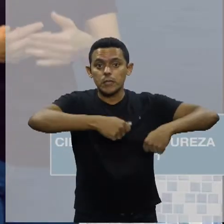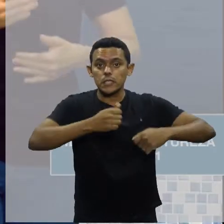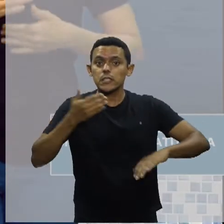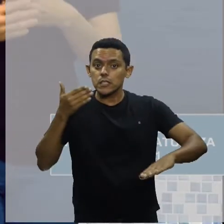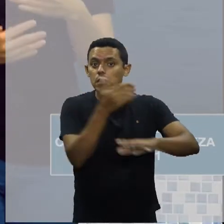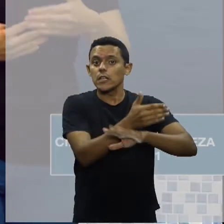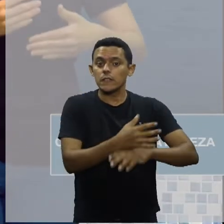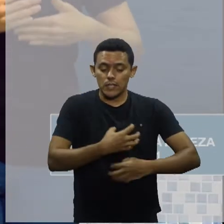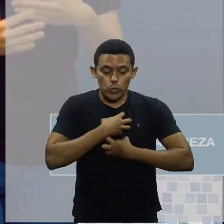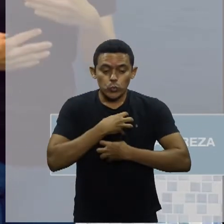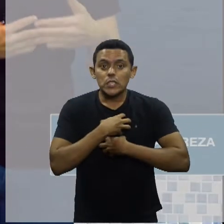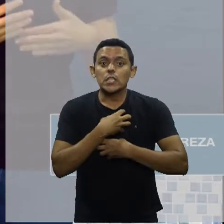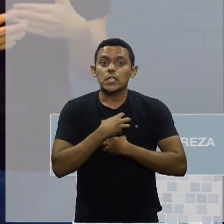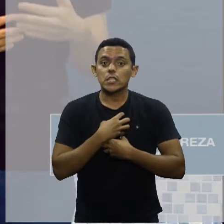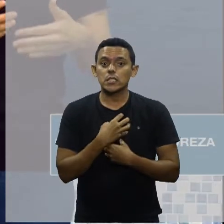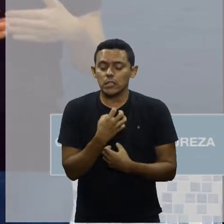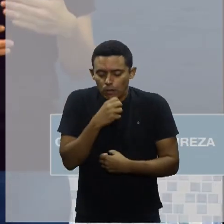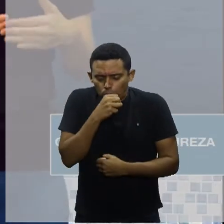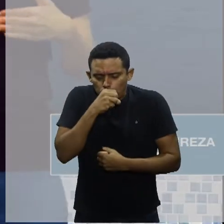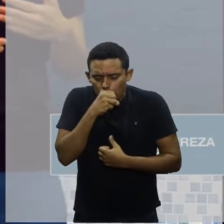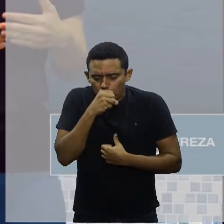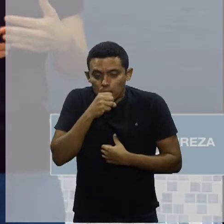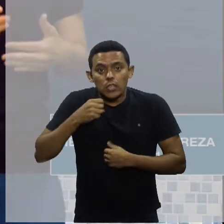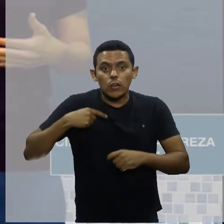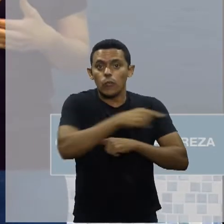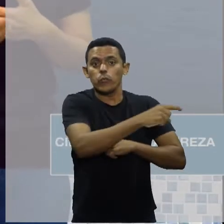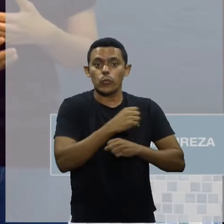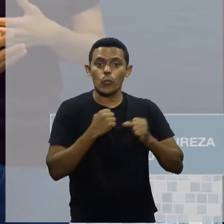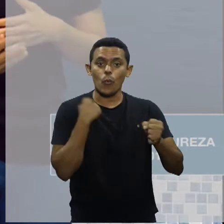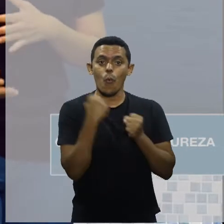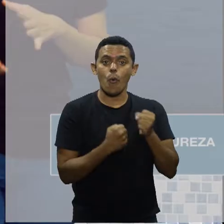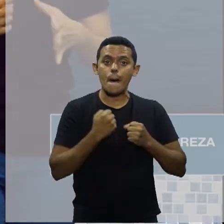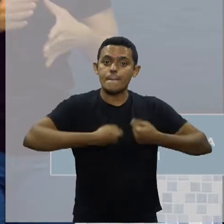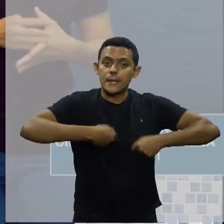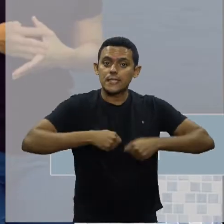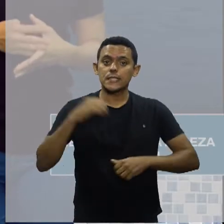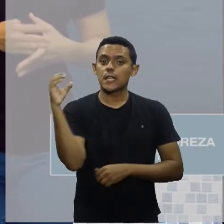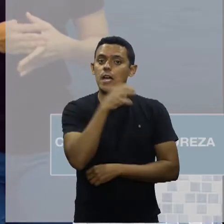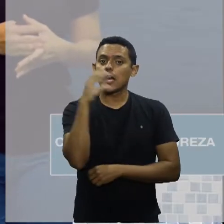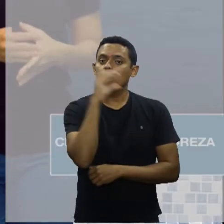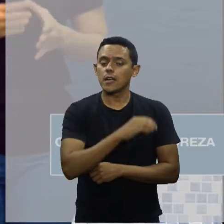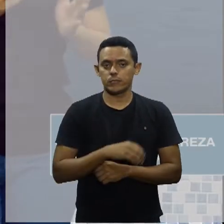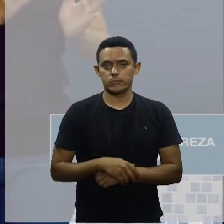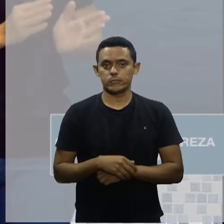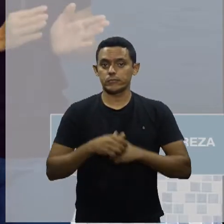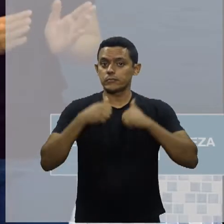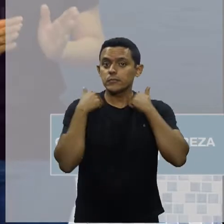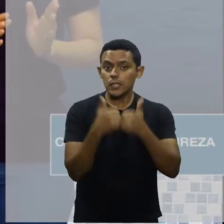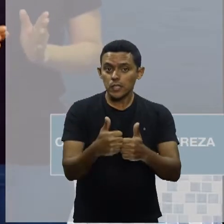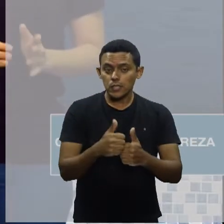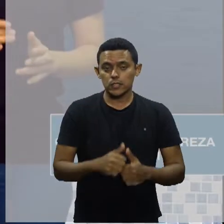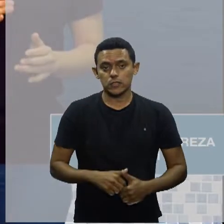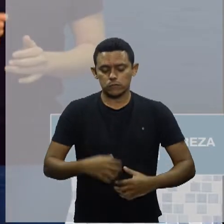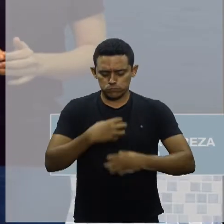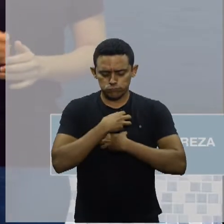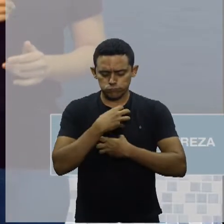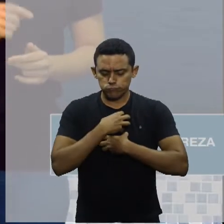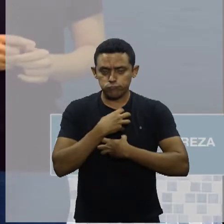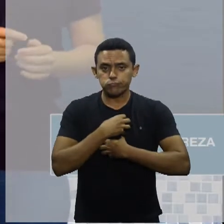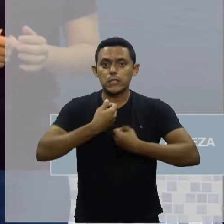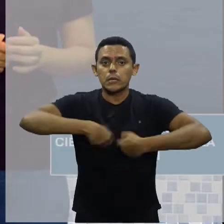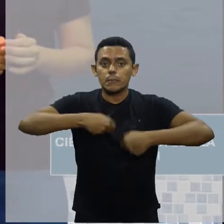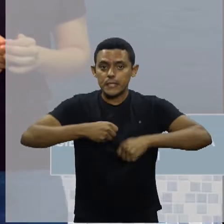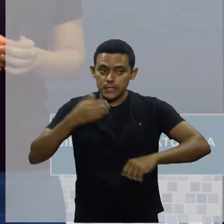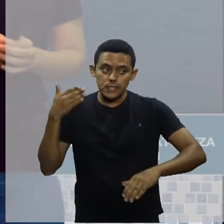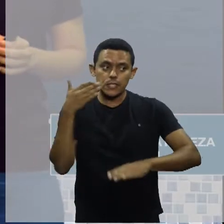caso tivesse sintomas mais de gravidade, que deveria se procurar, mas agora não, tá? Ao sinal dos primeiros sintomas, deve ser